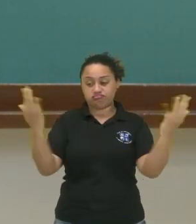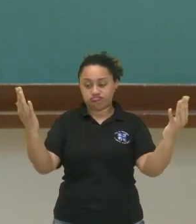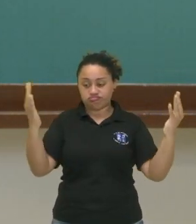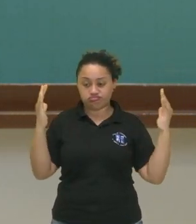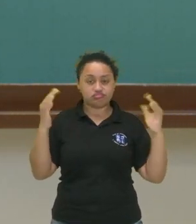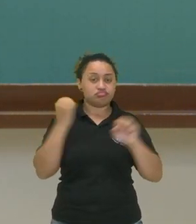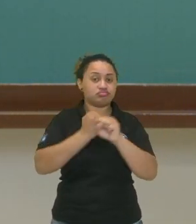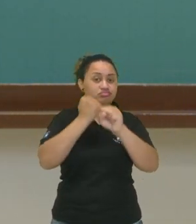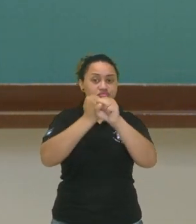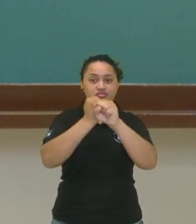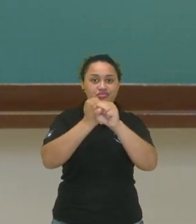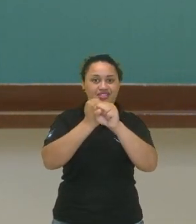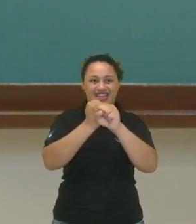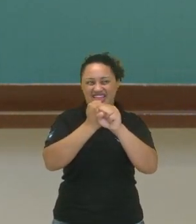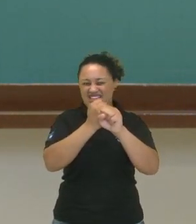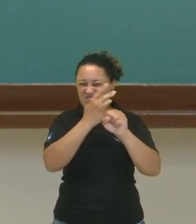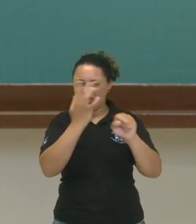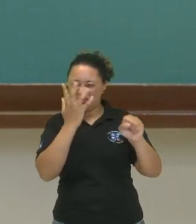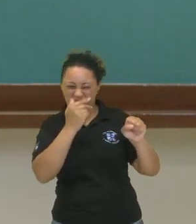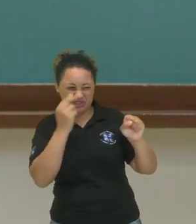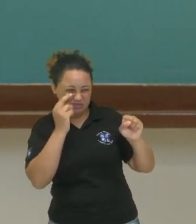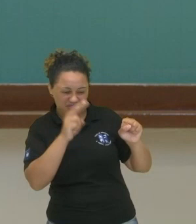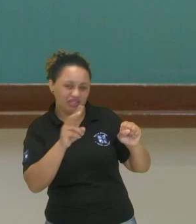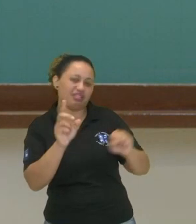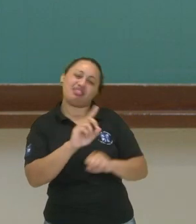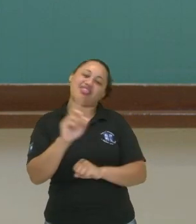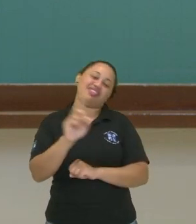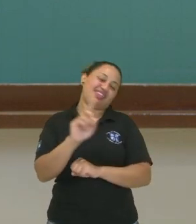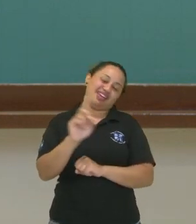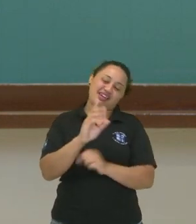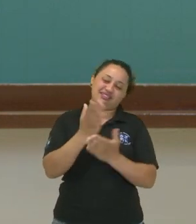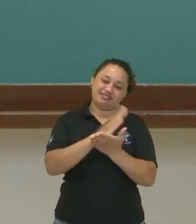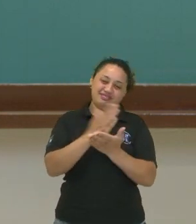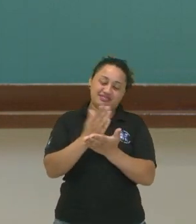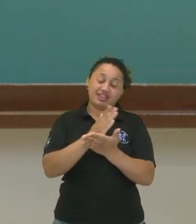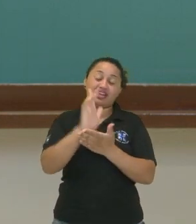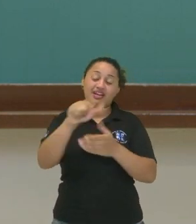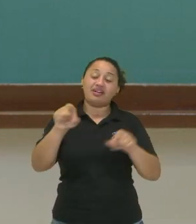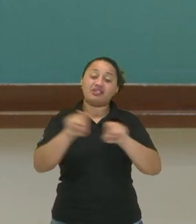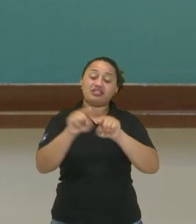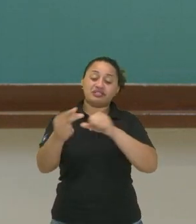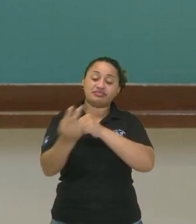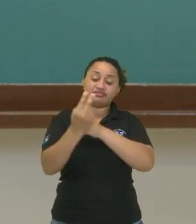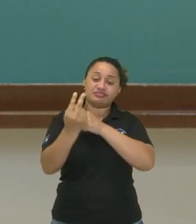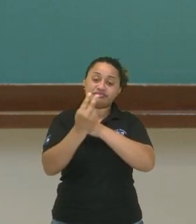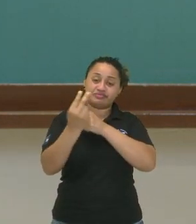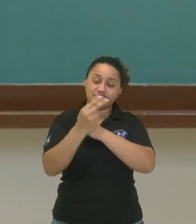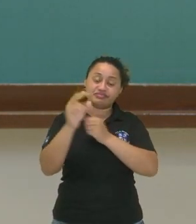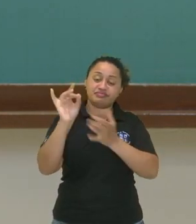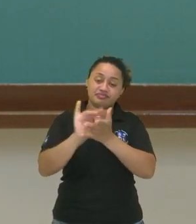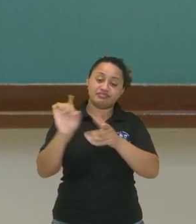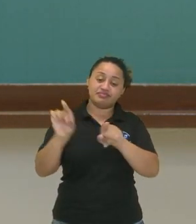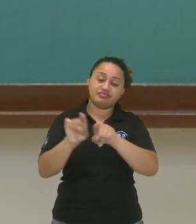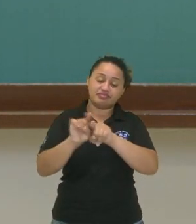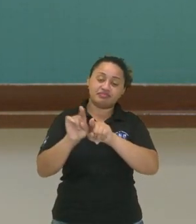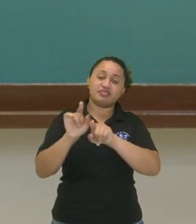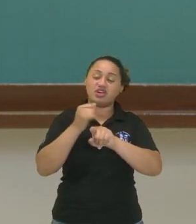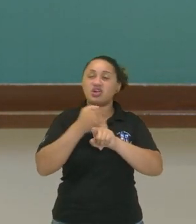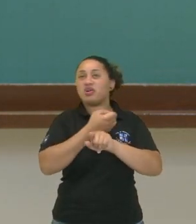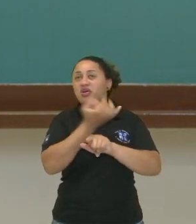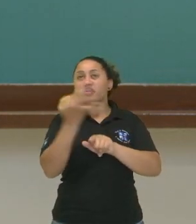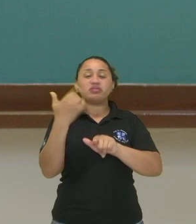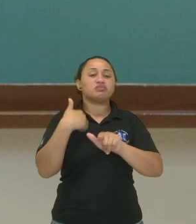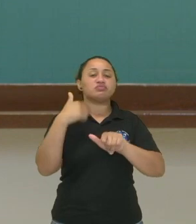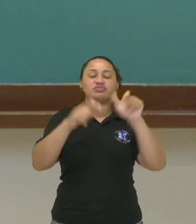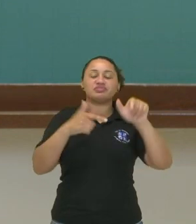é de bonito, não. Não é para dividir o território, não. É para se proteger contra invasões de